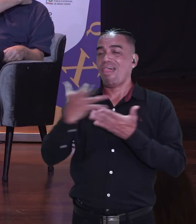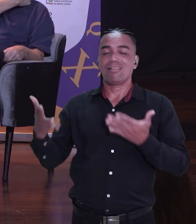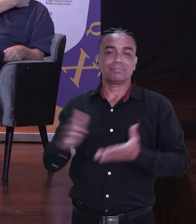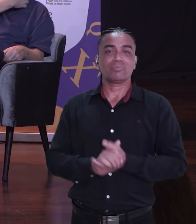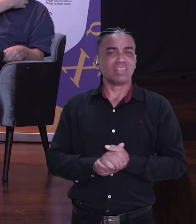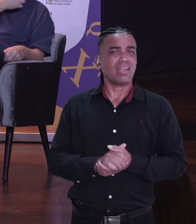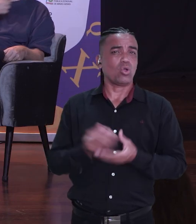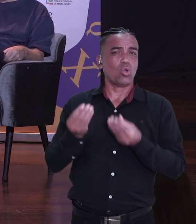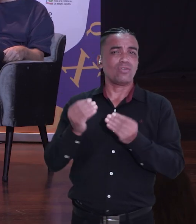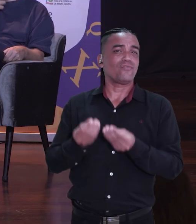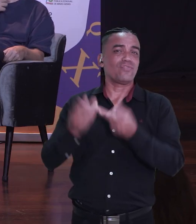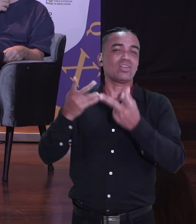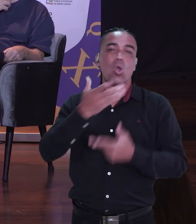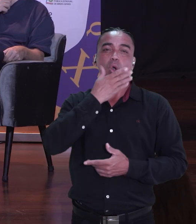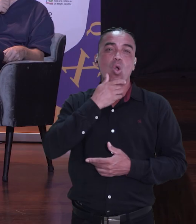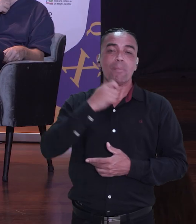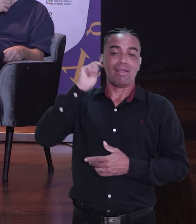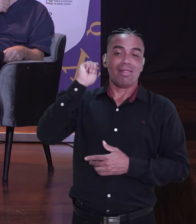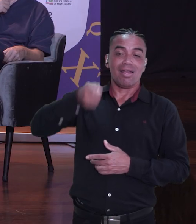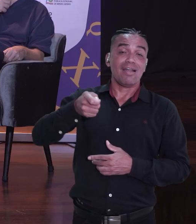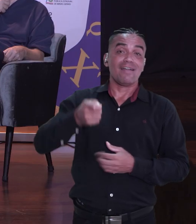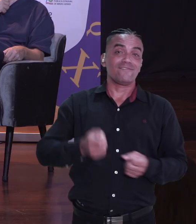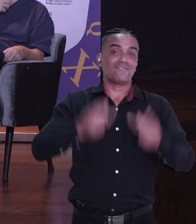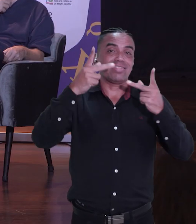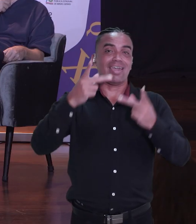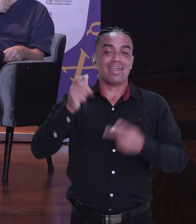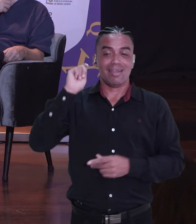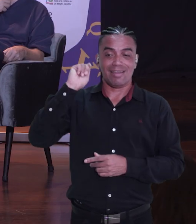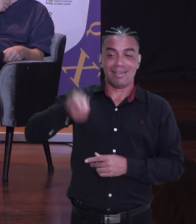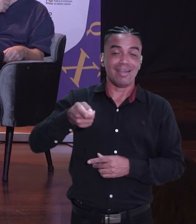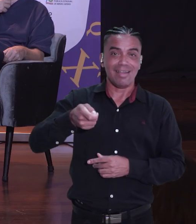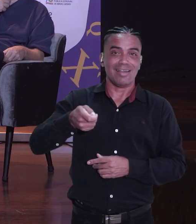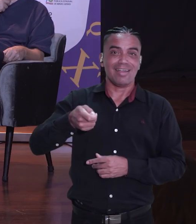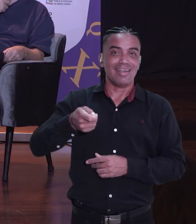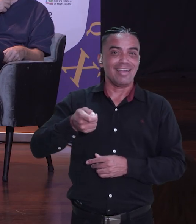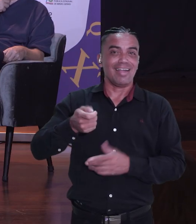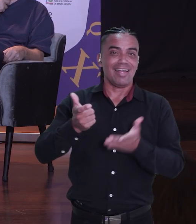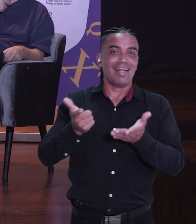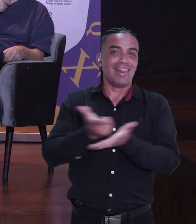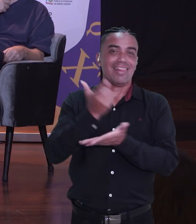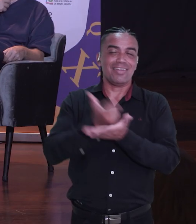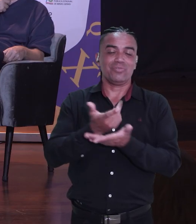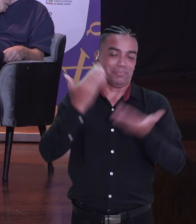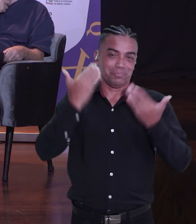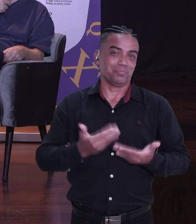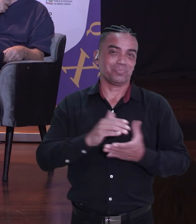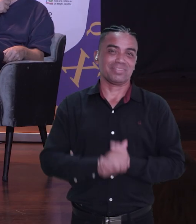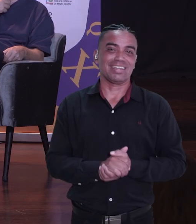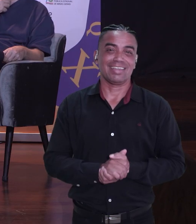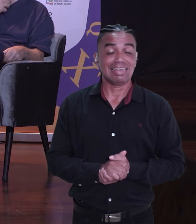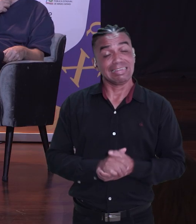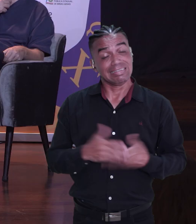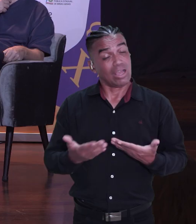caso, o que eu fiz? Eu passei tudo para um leiloeiro lá do Rio, vai fazer um leilão com esse leilão do Trincheira Tropical, entendeu?